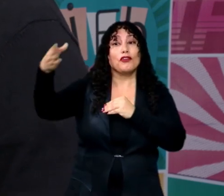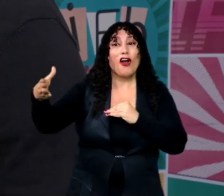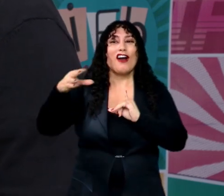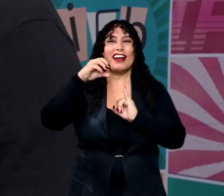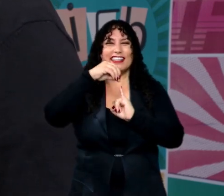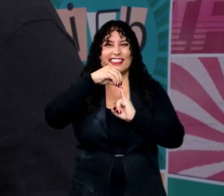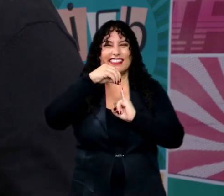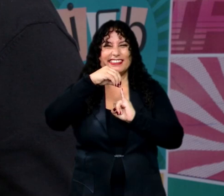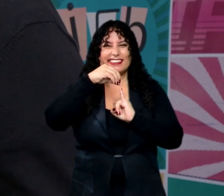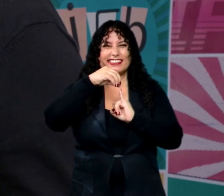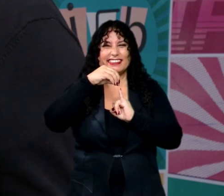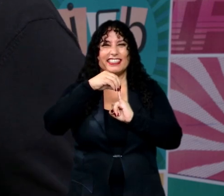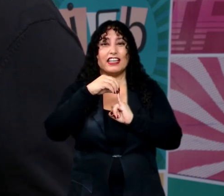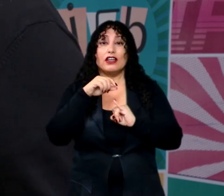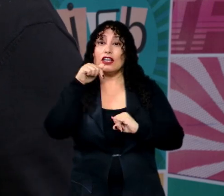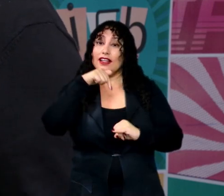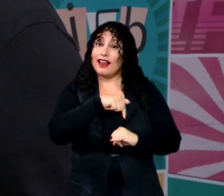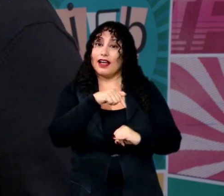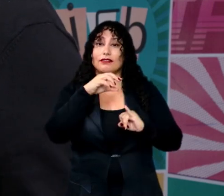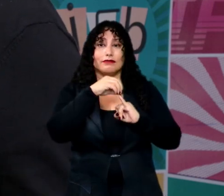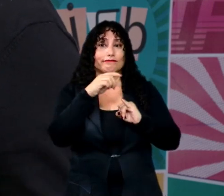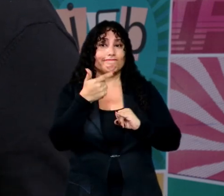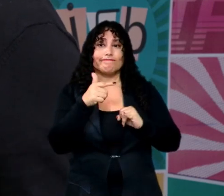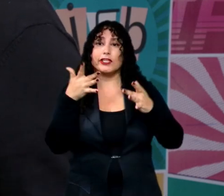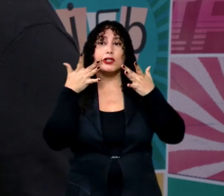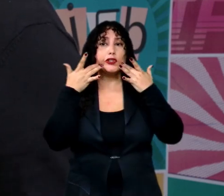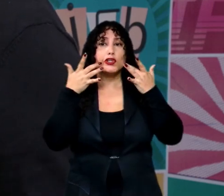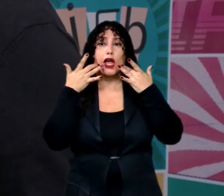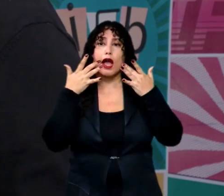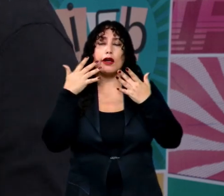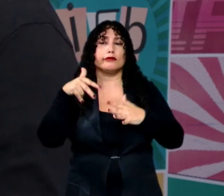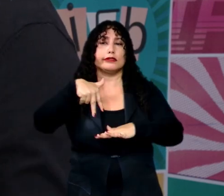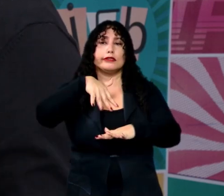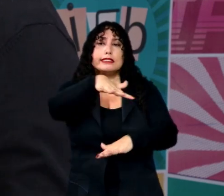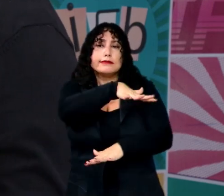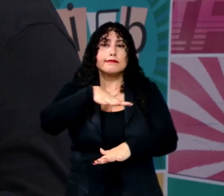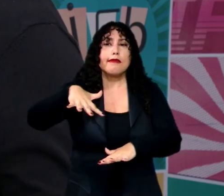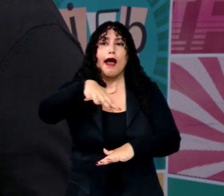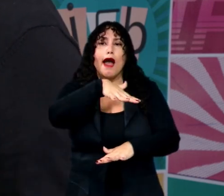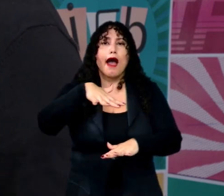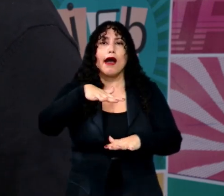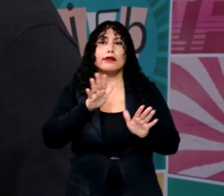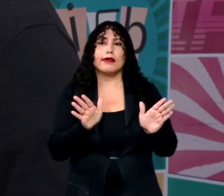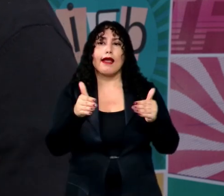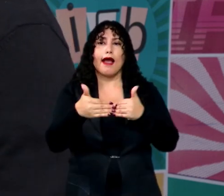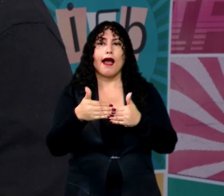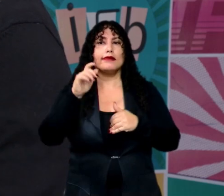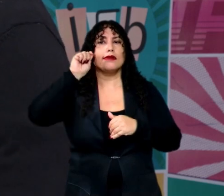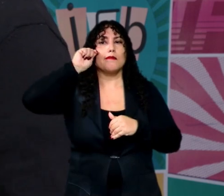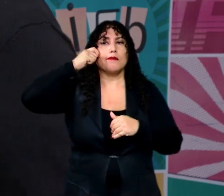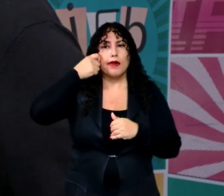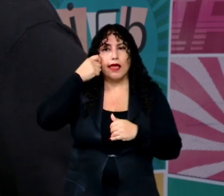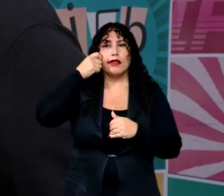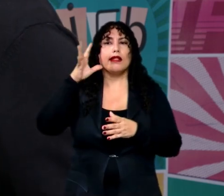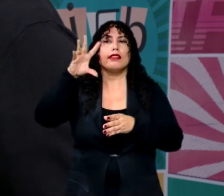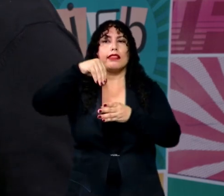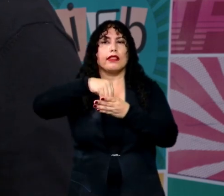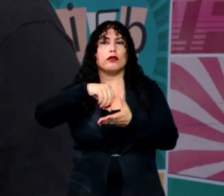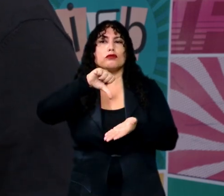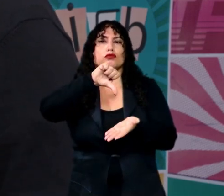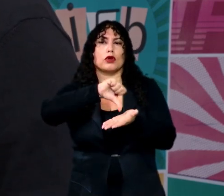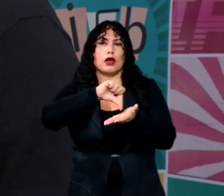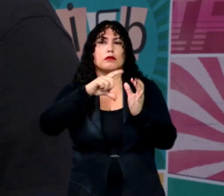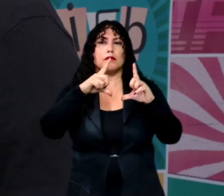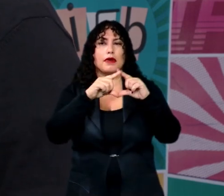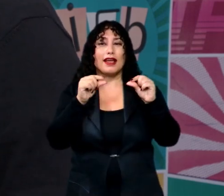bacana. Até porque a gente não tem teatro, espaços cênicos que a gente chama de caixa preta dentro do Campus Brasília, né? Então agora a